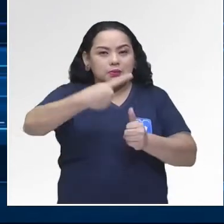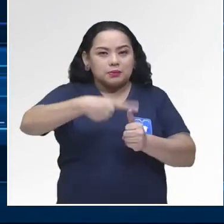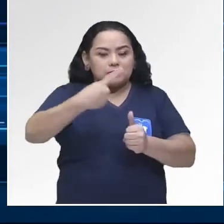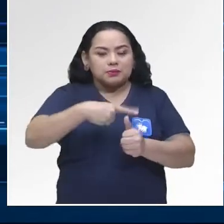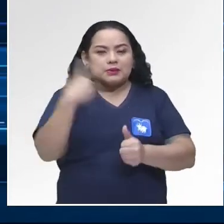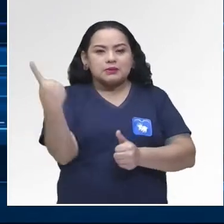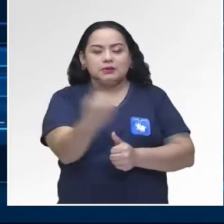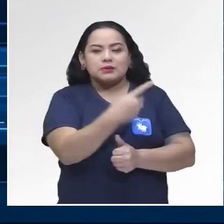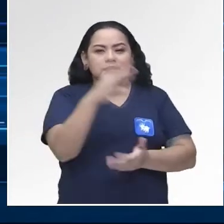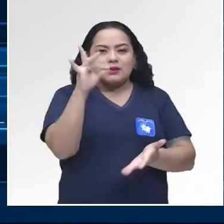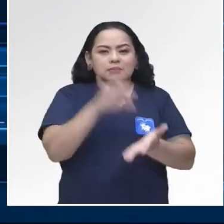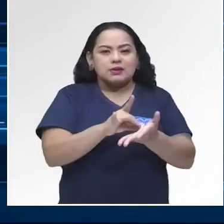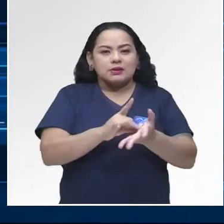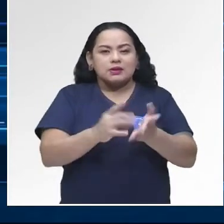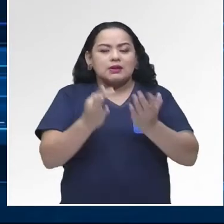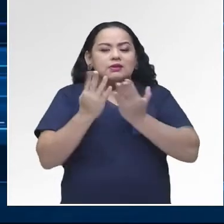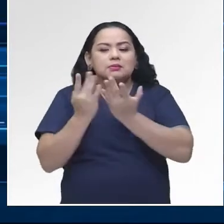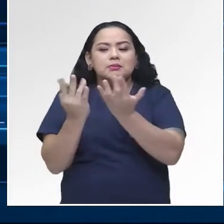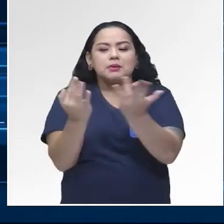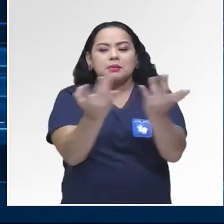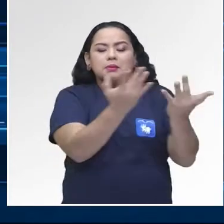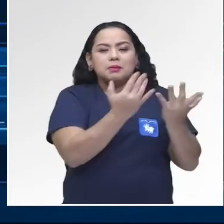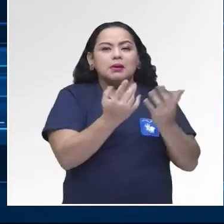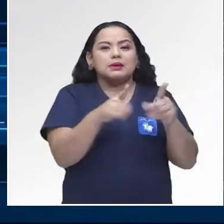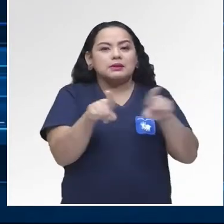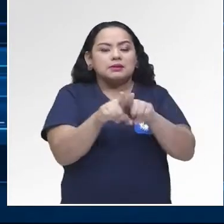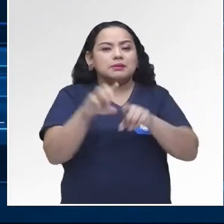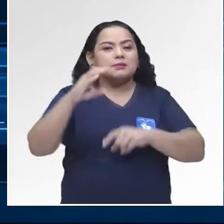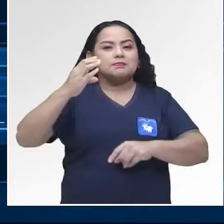vai tratar justamente sobre o senso comum e a ciência.